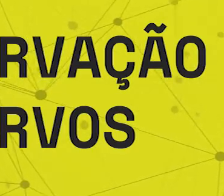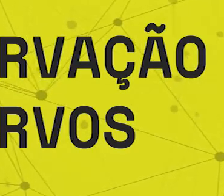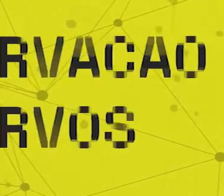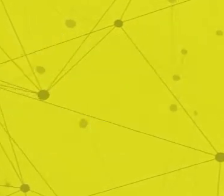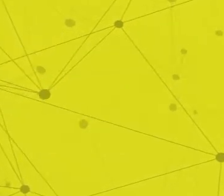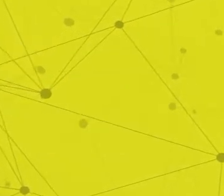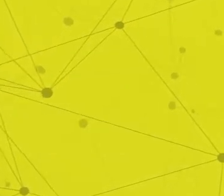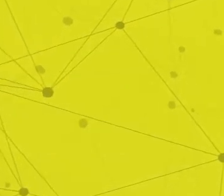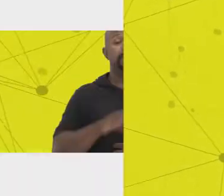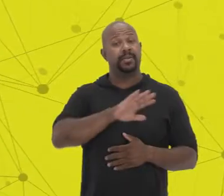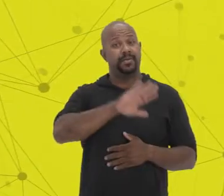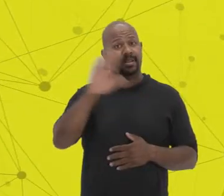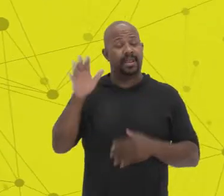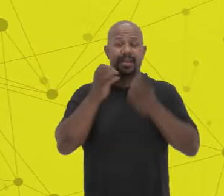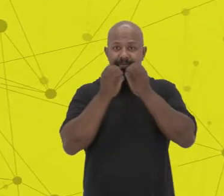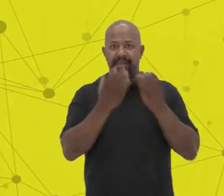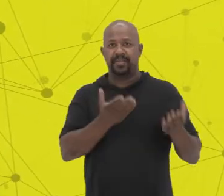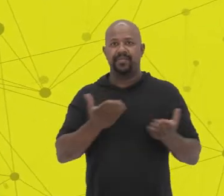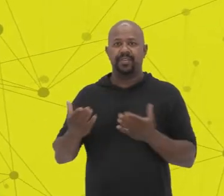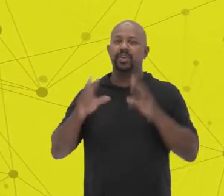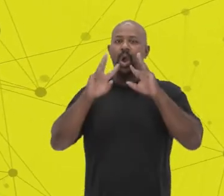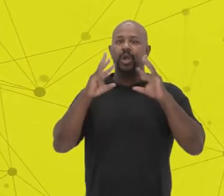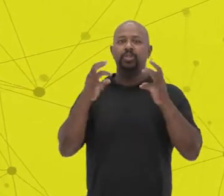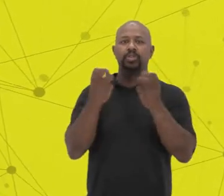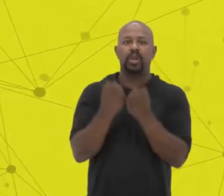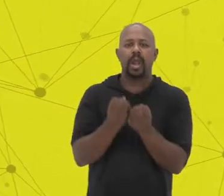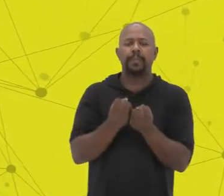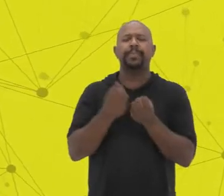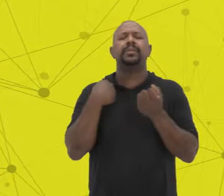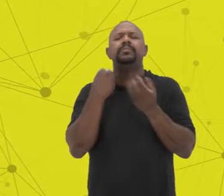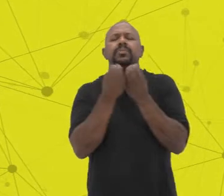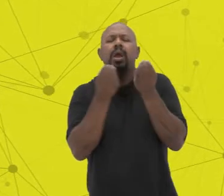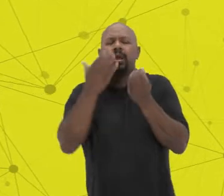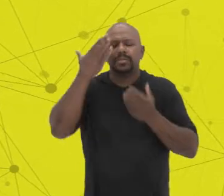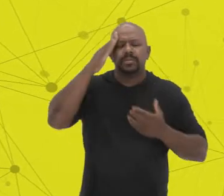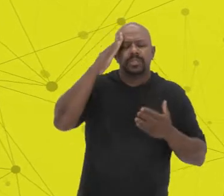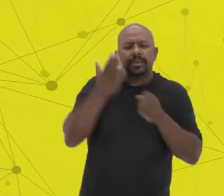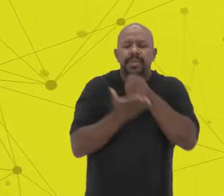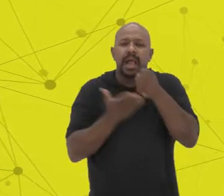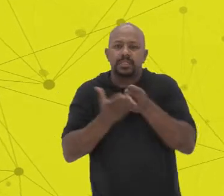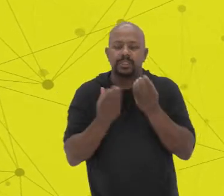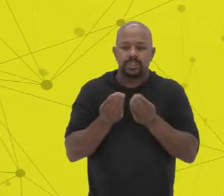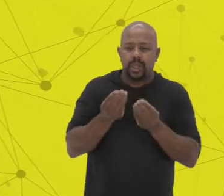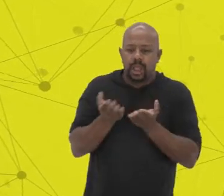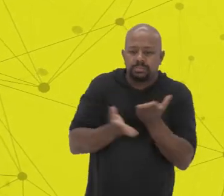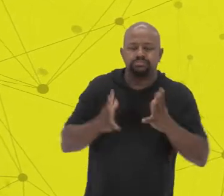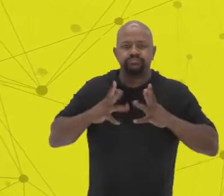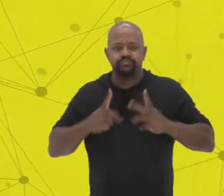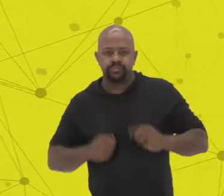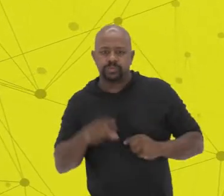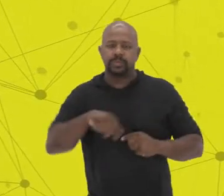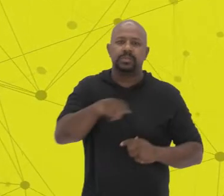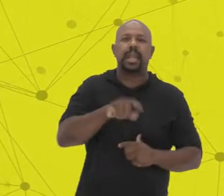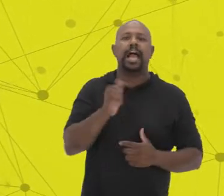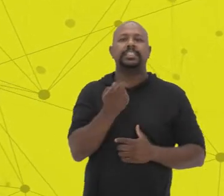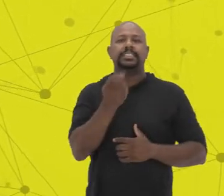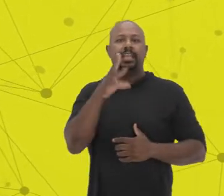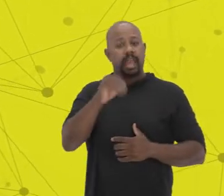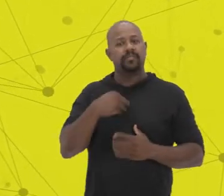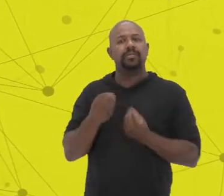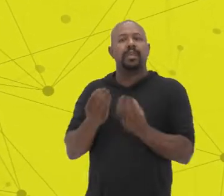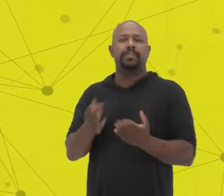e higienização de acervos. Olá e bem-vindos ao workshop Noções Básicas de Conservação e Higienização de Acervos,